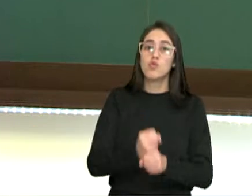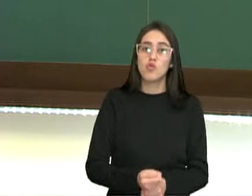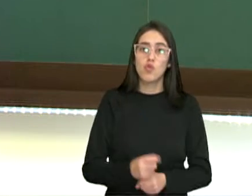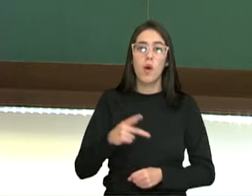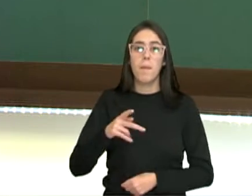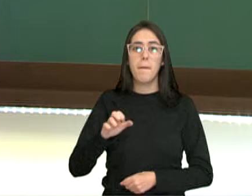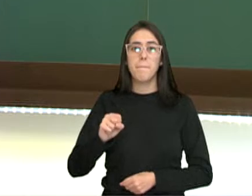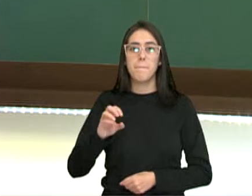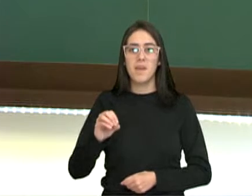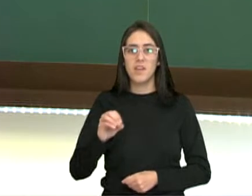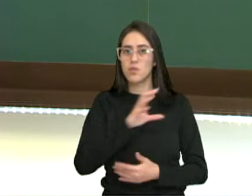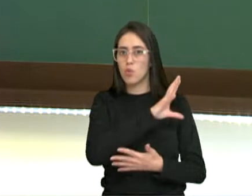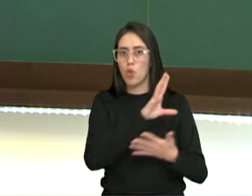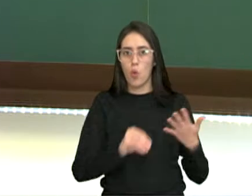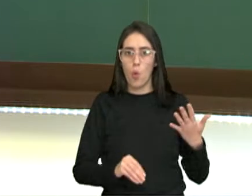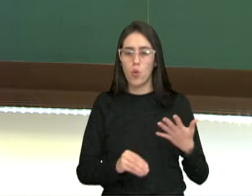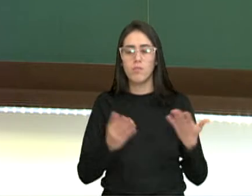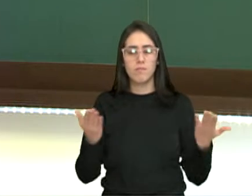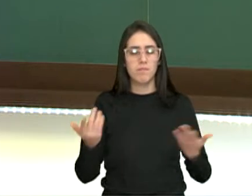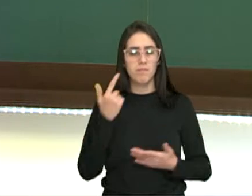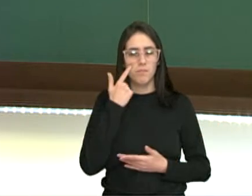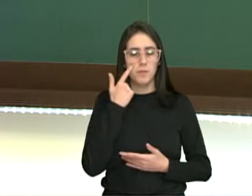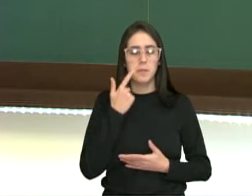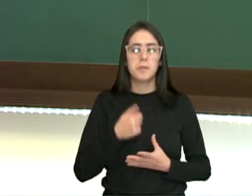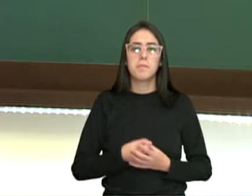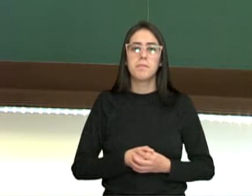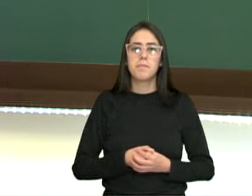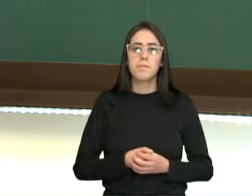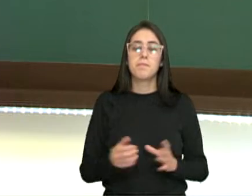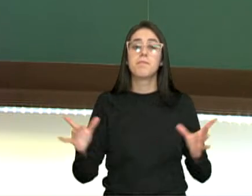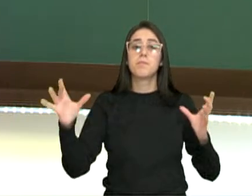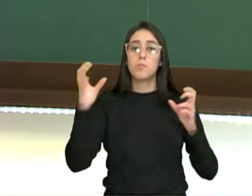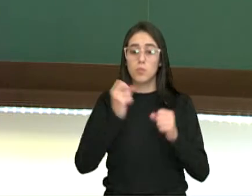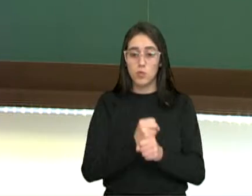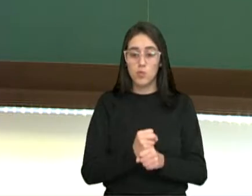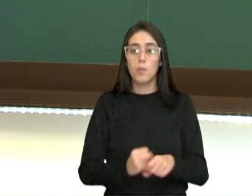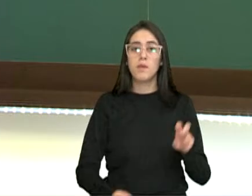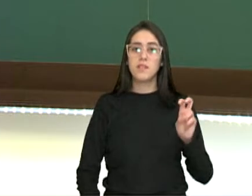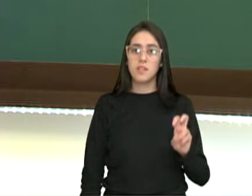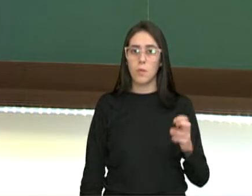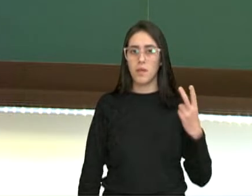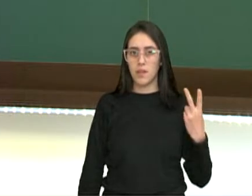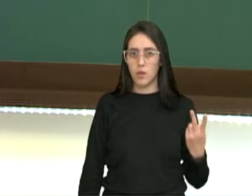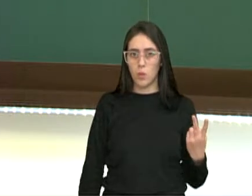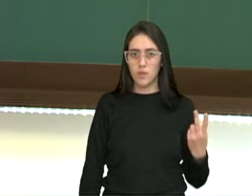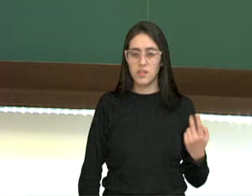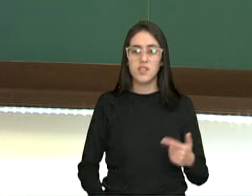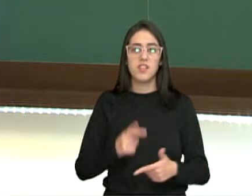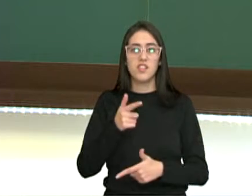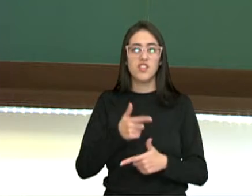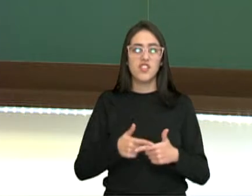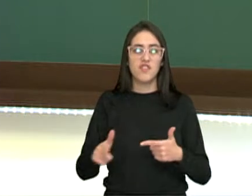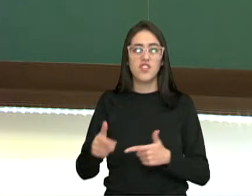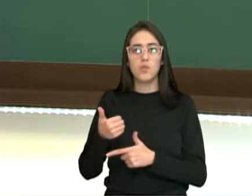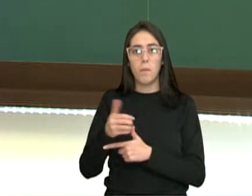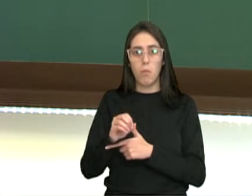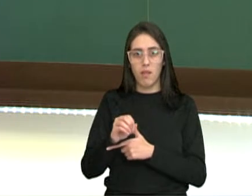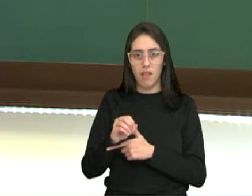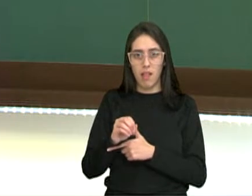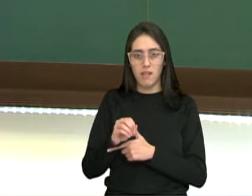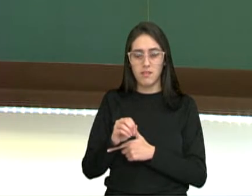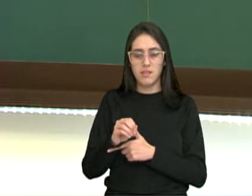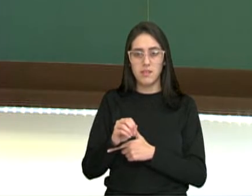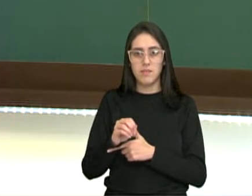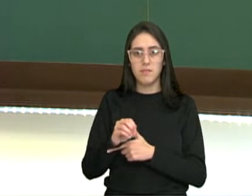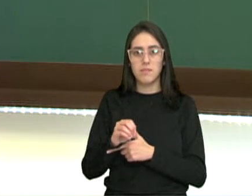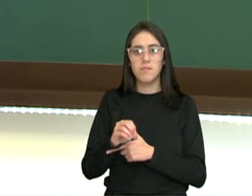pesos, ok? Então, vamos lá. Somando, deu 52, dividido por 10, que é a soma dos